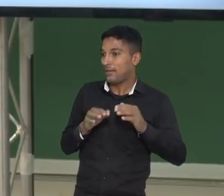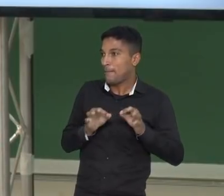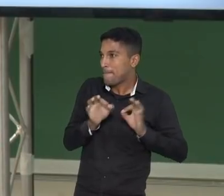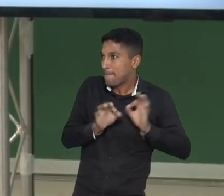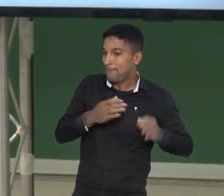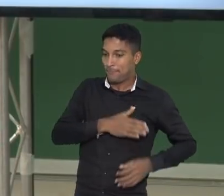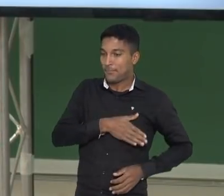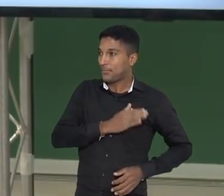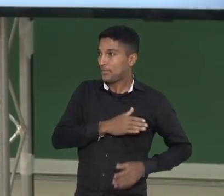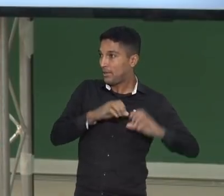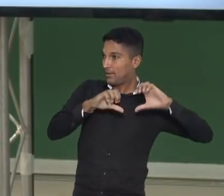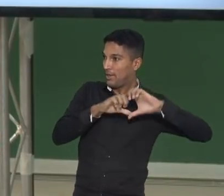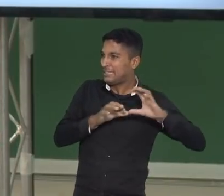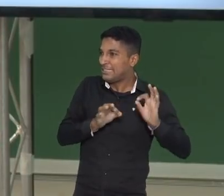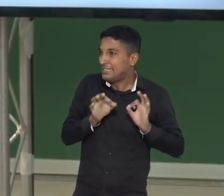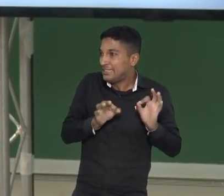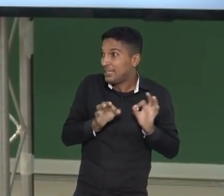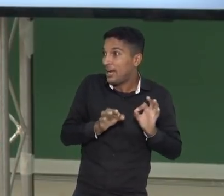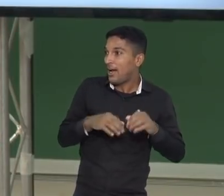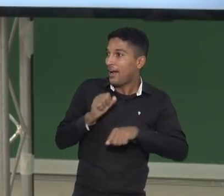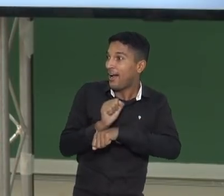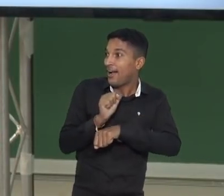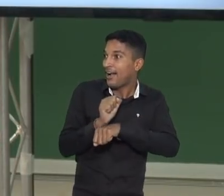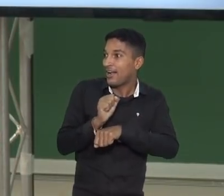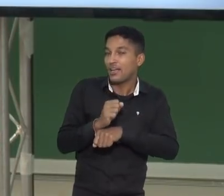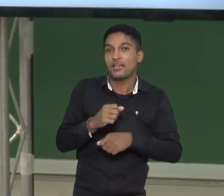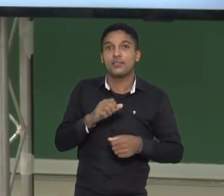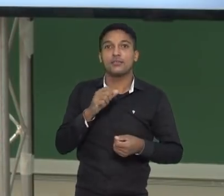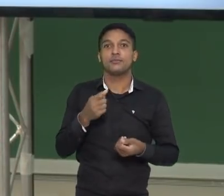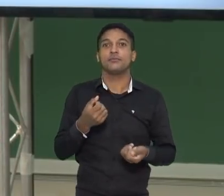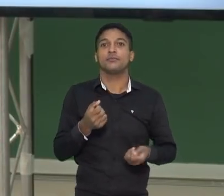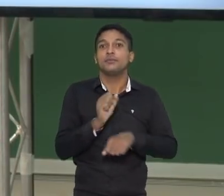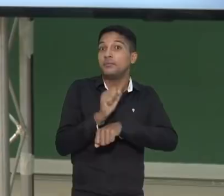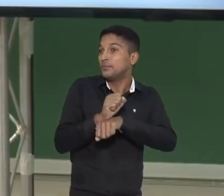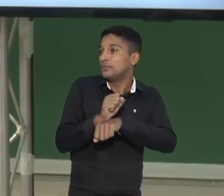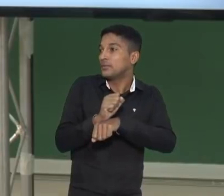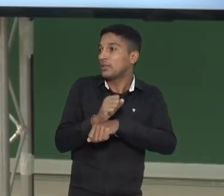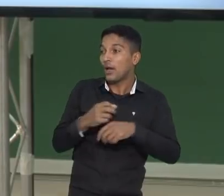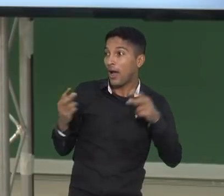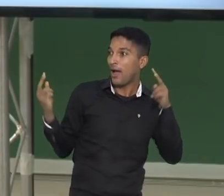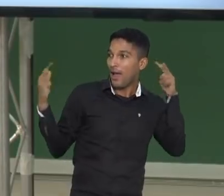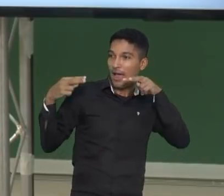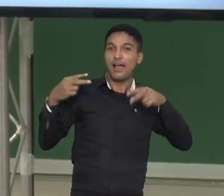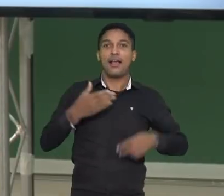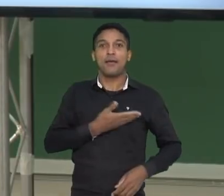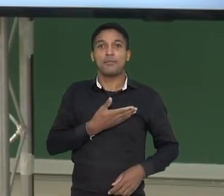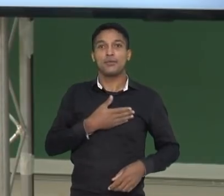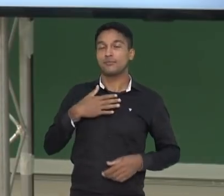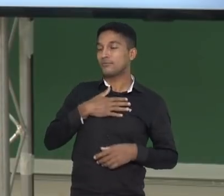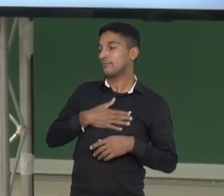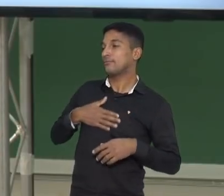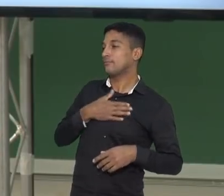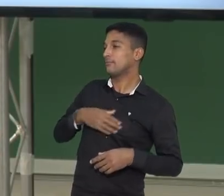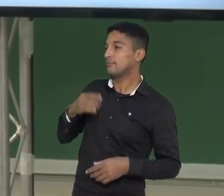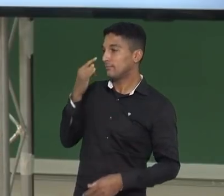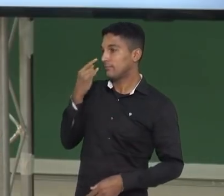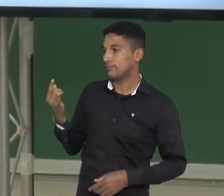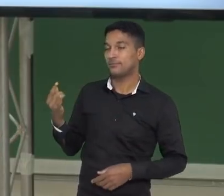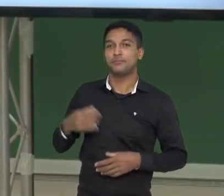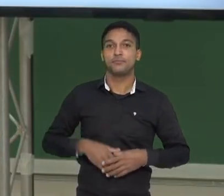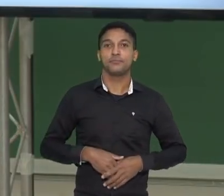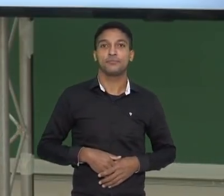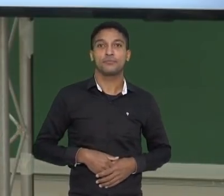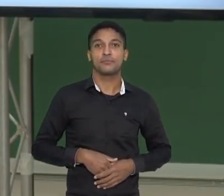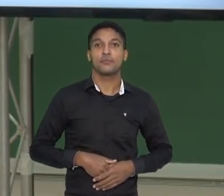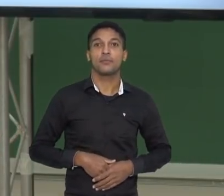ela está falando aqui dessa espera boa para rever o amigo que ela tanto gosta. E